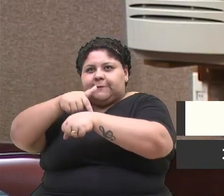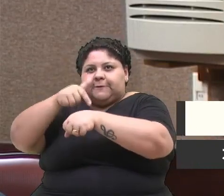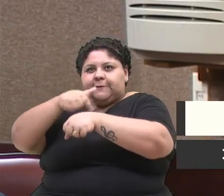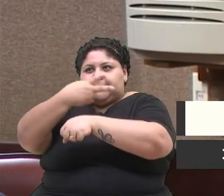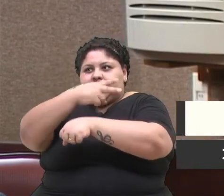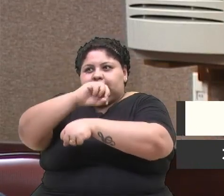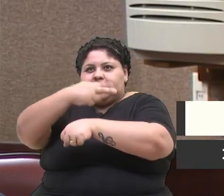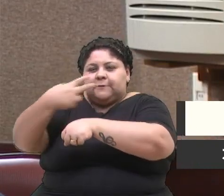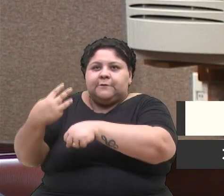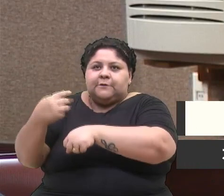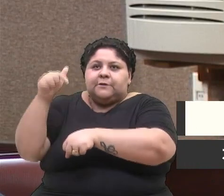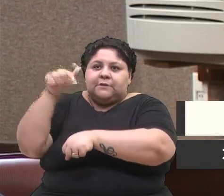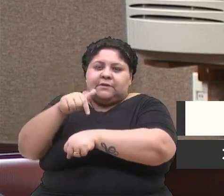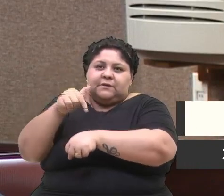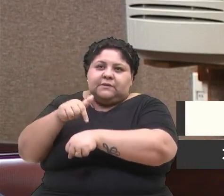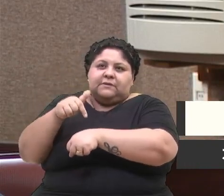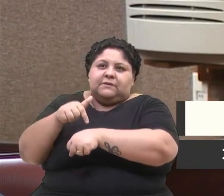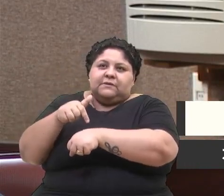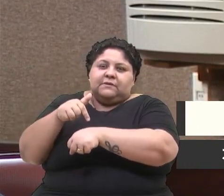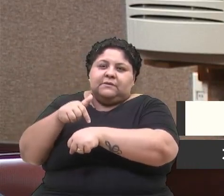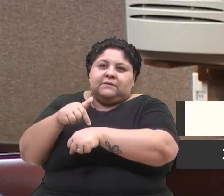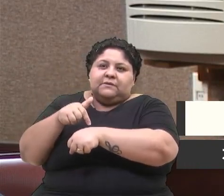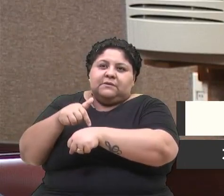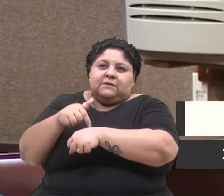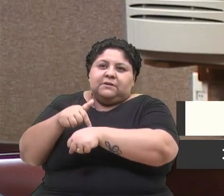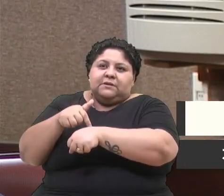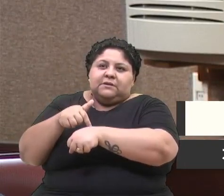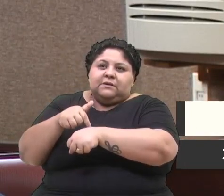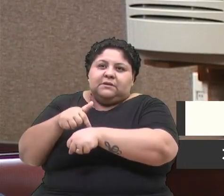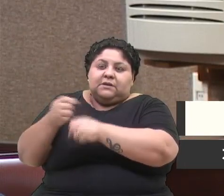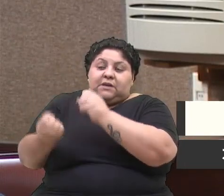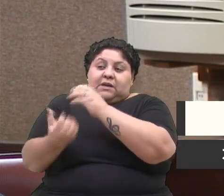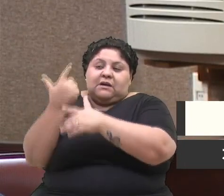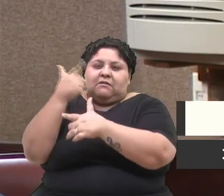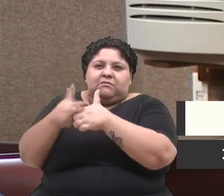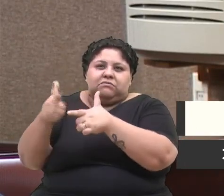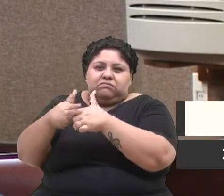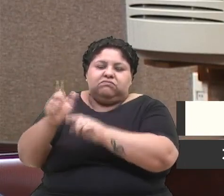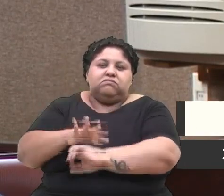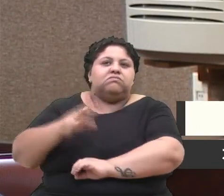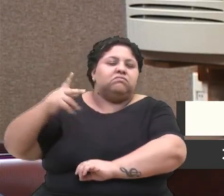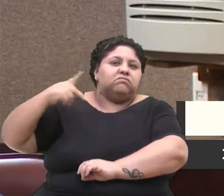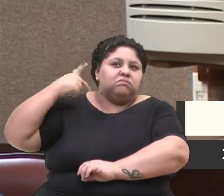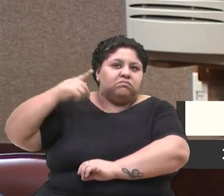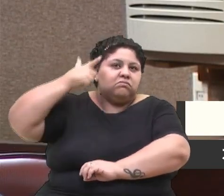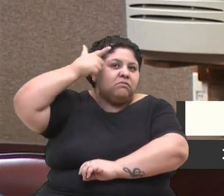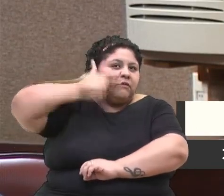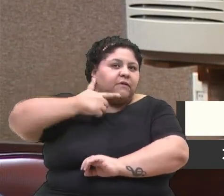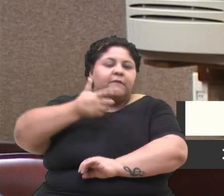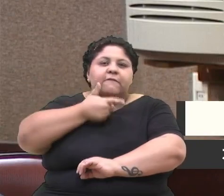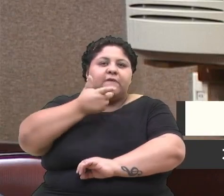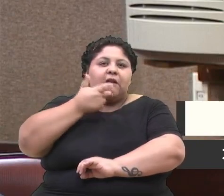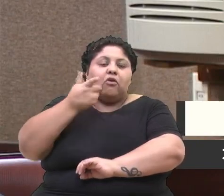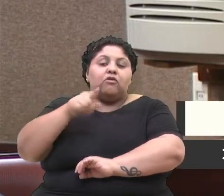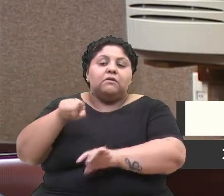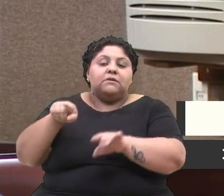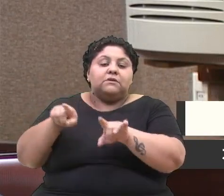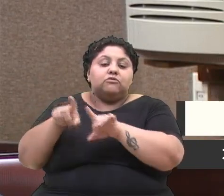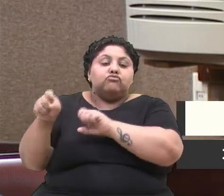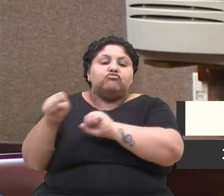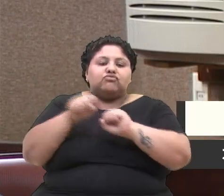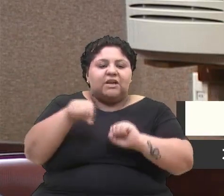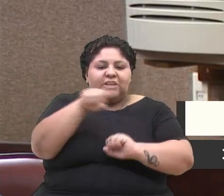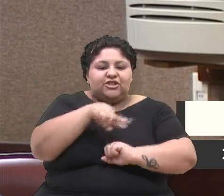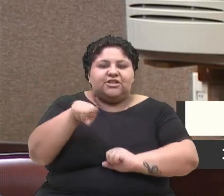que inviabilizam a implementação do aludido PL. O vereador Lucas Carinhato falou na questão dos poderes, e aqui a gente